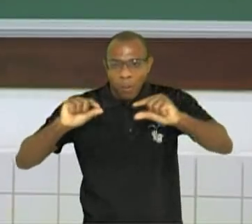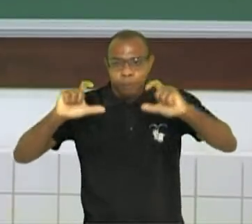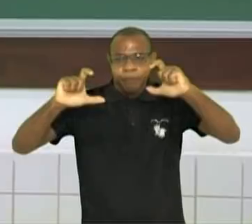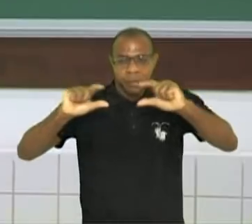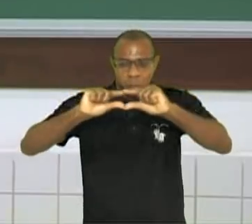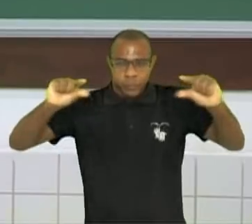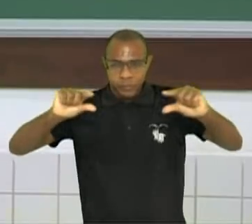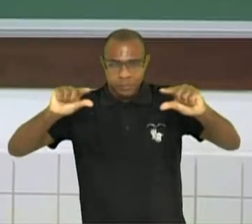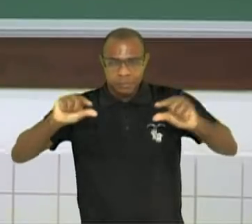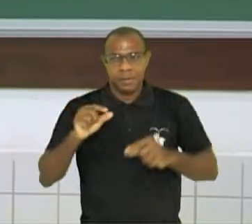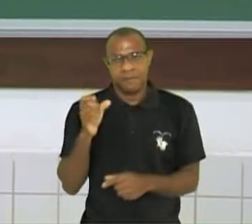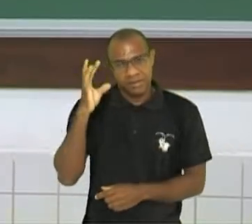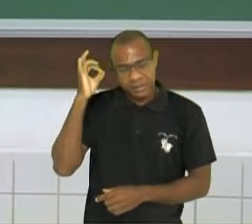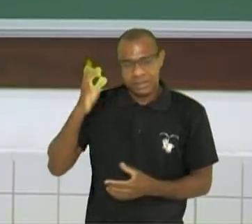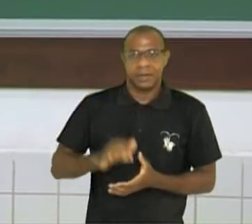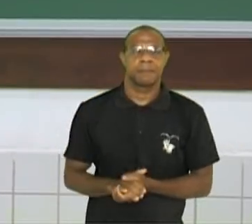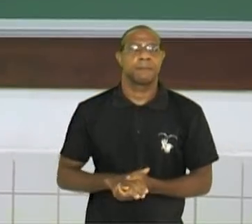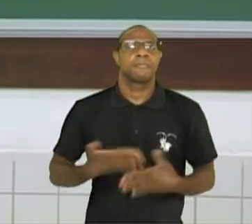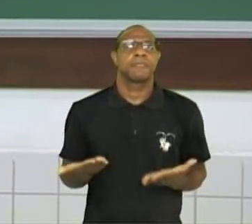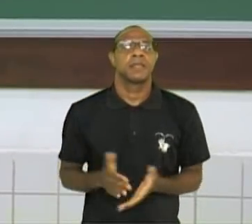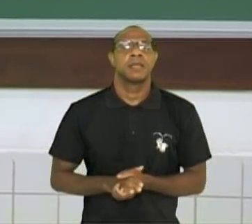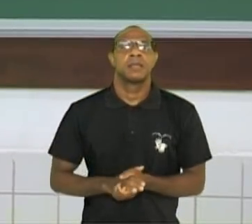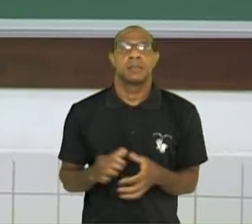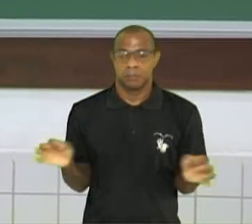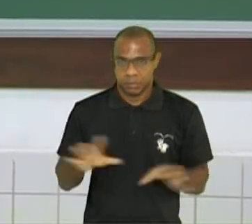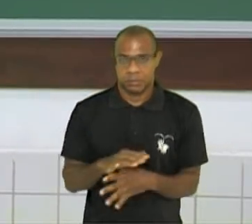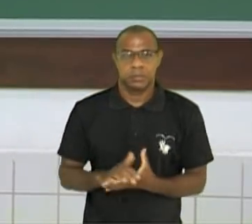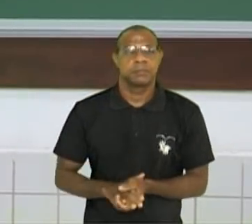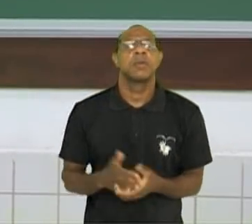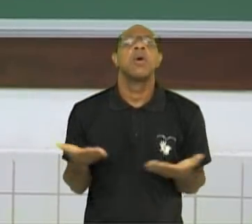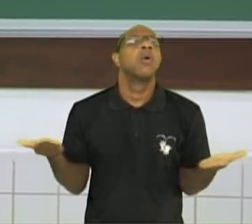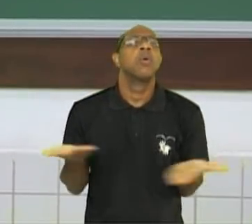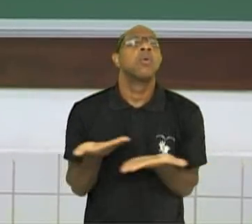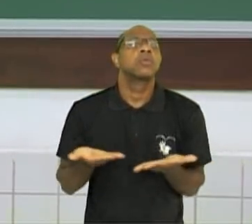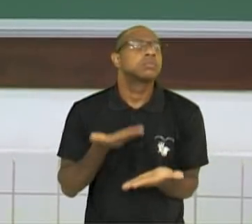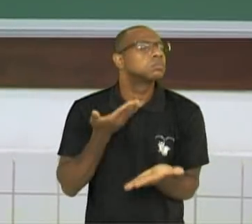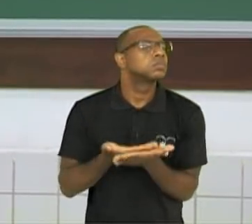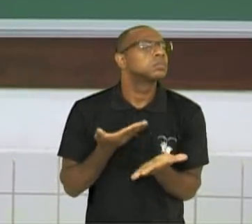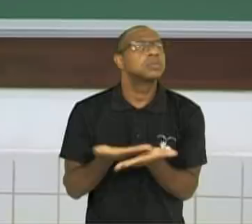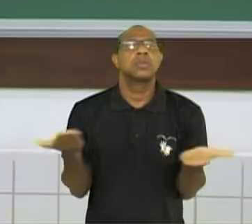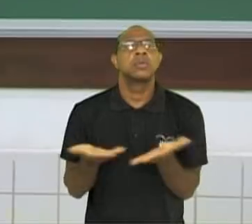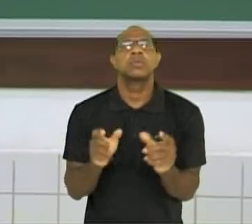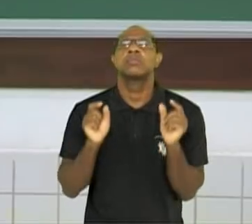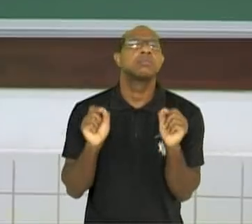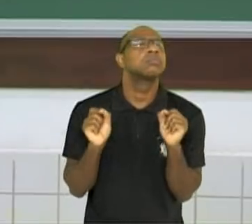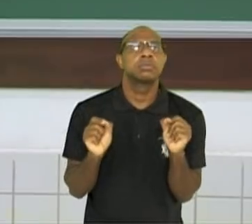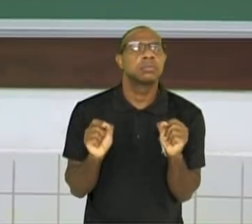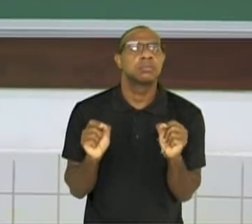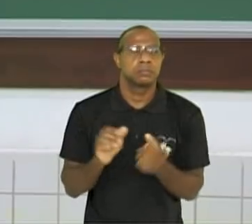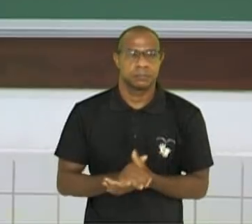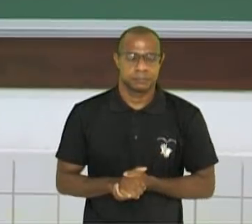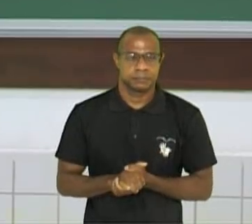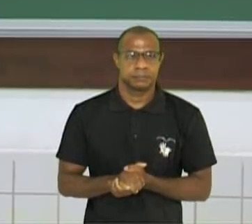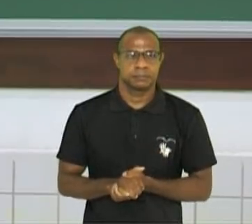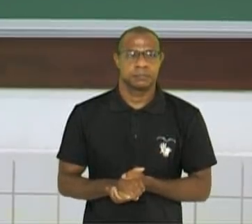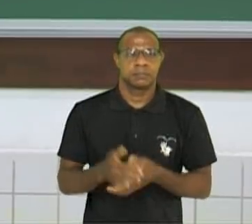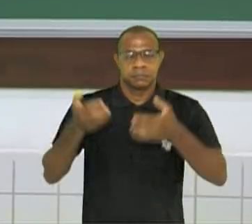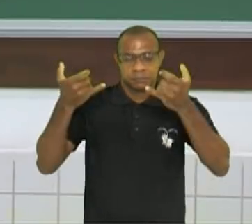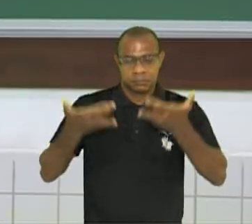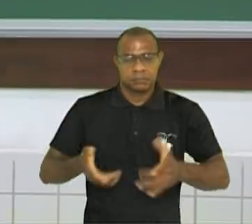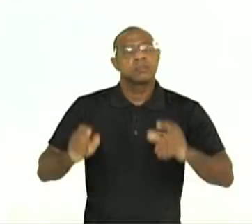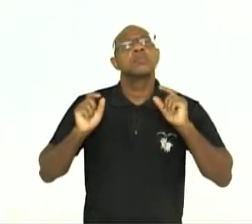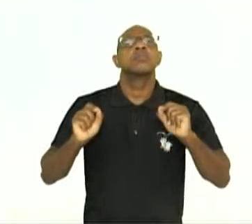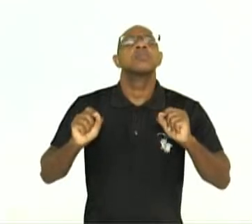preparado, aquecido, materiais na mão. O que nós vamos estudar nesta nossa aula de hoje? Hoje nós